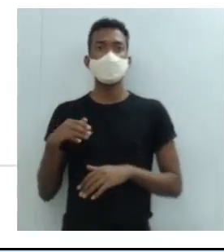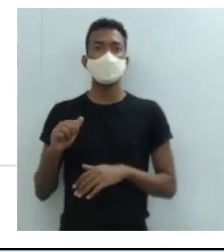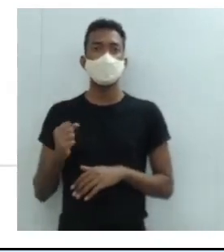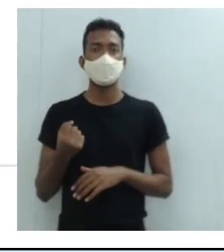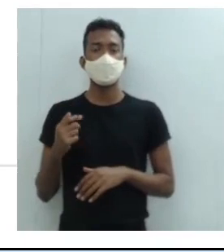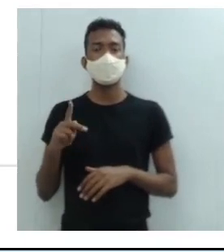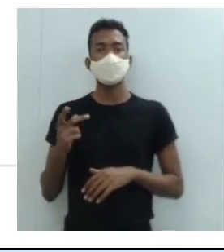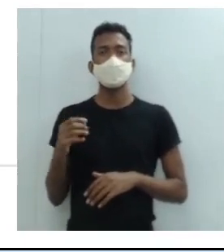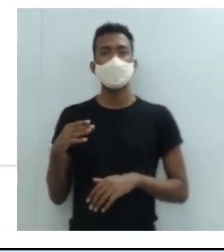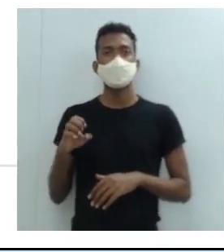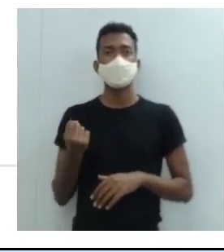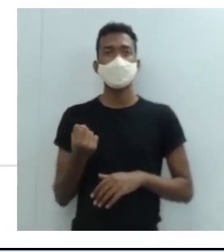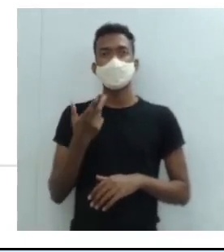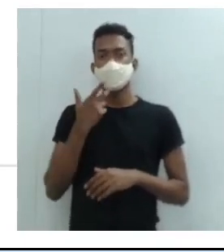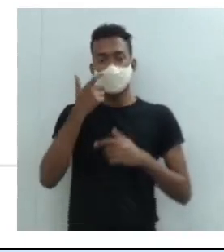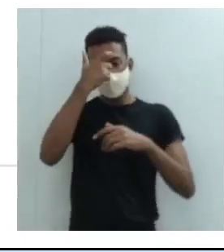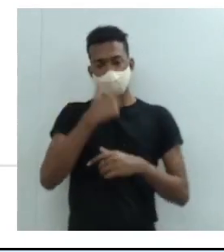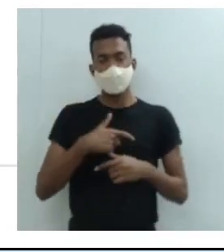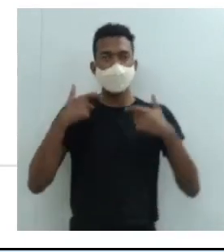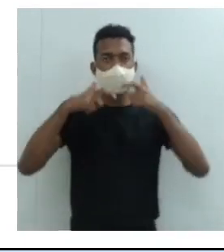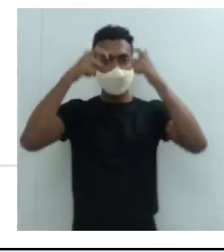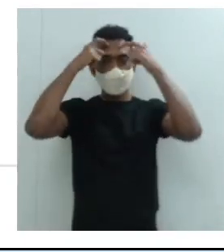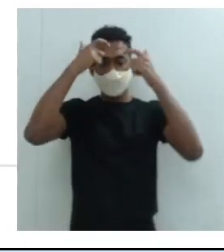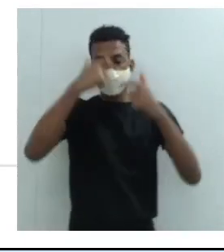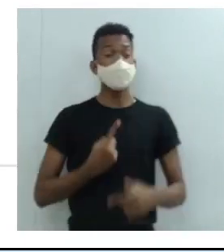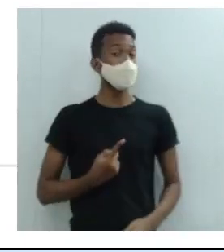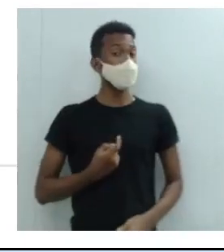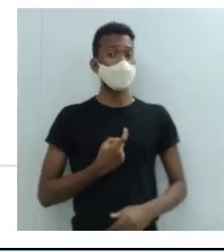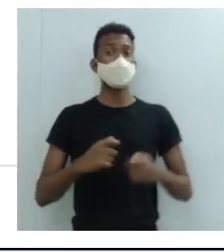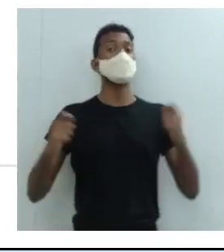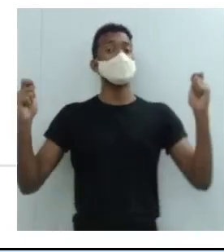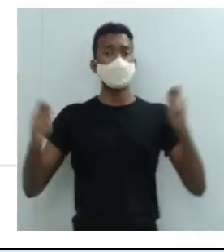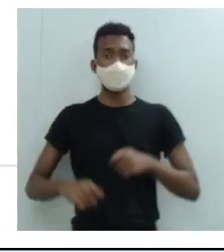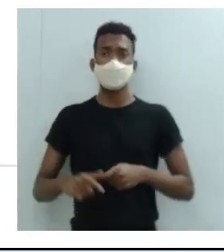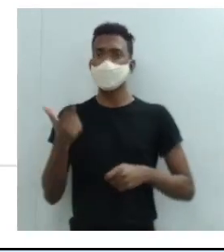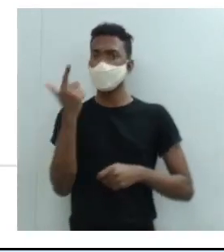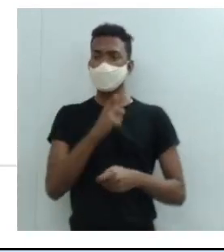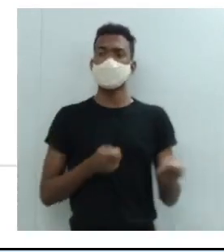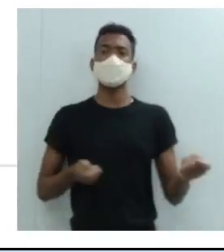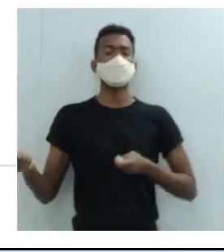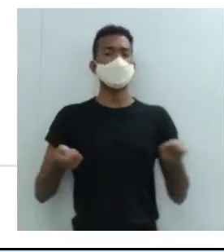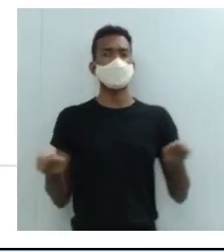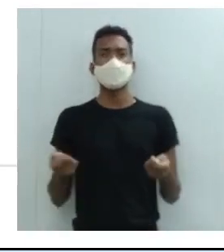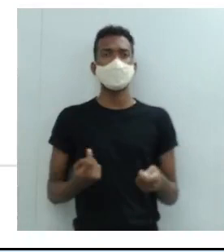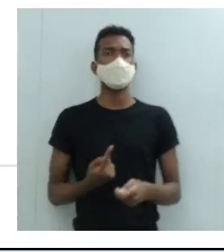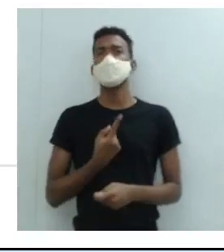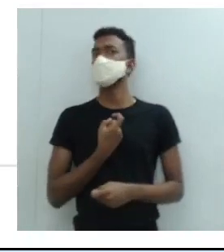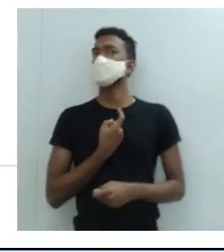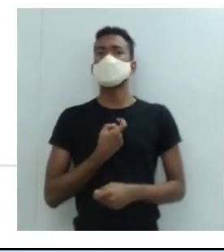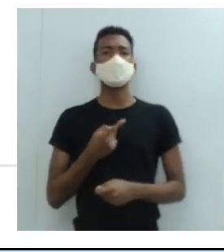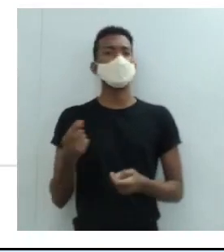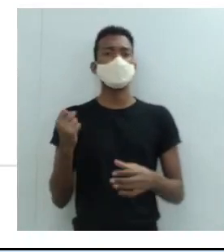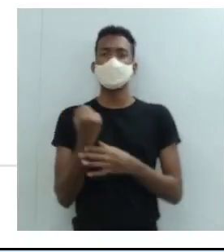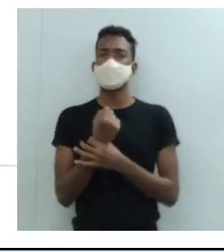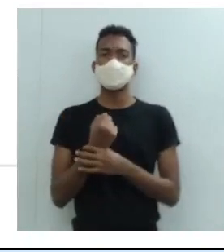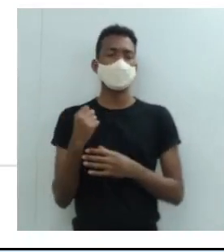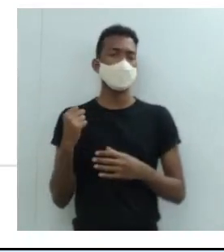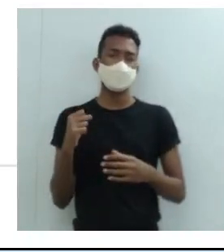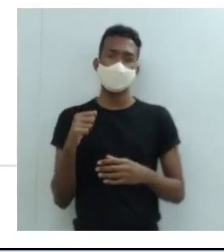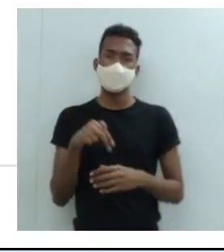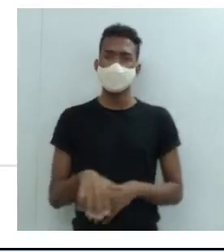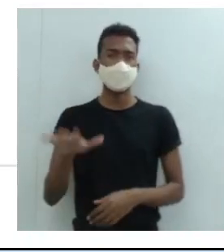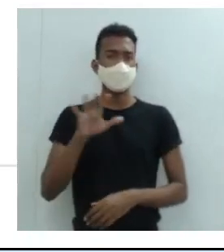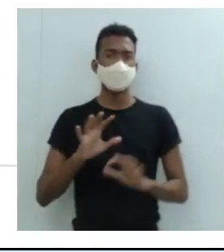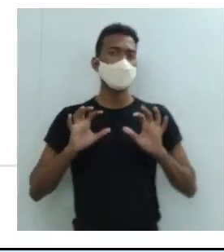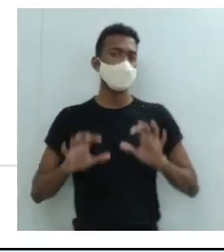rei é a única figura capaz de manter a ordem e a segurança nacional. Então,